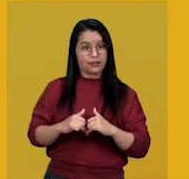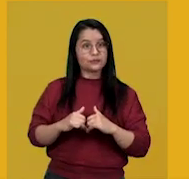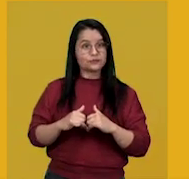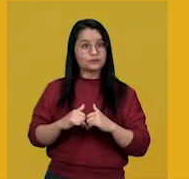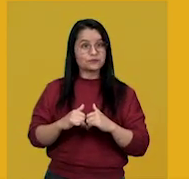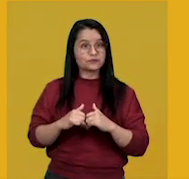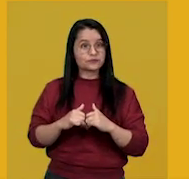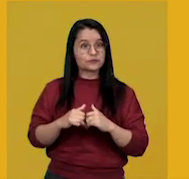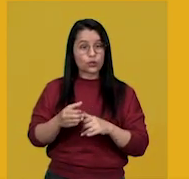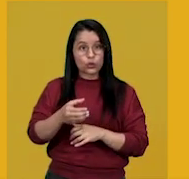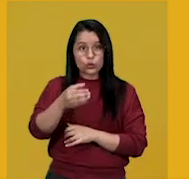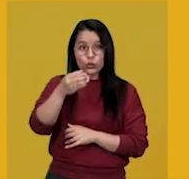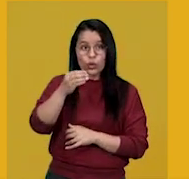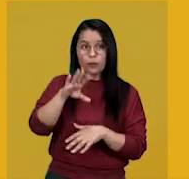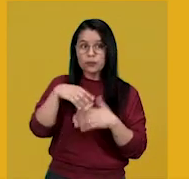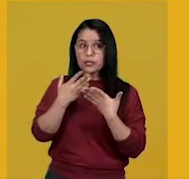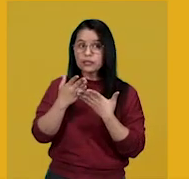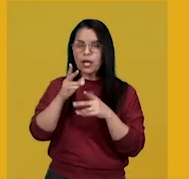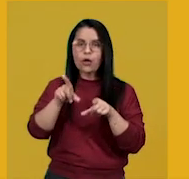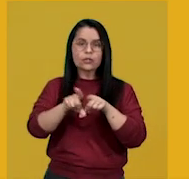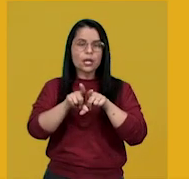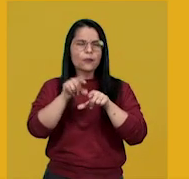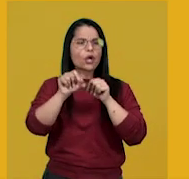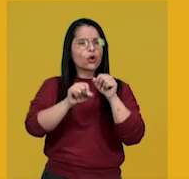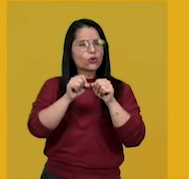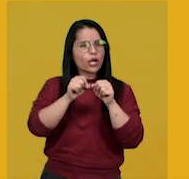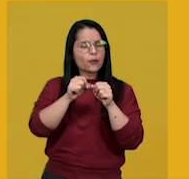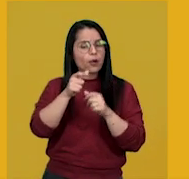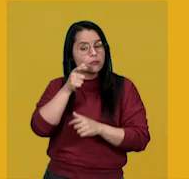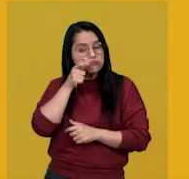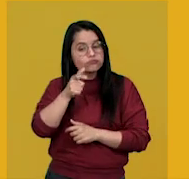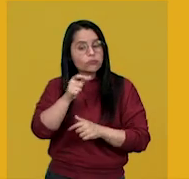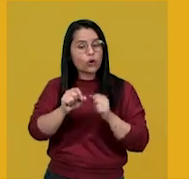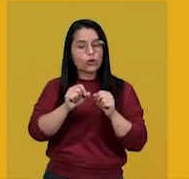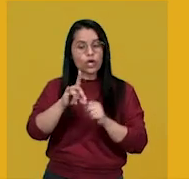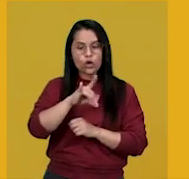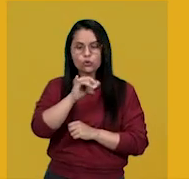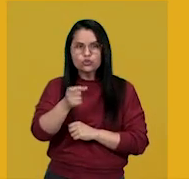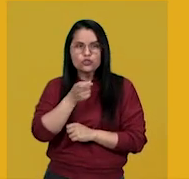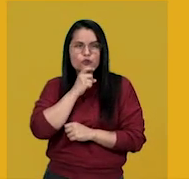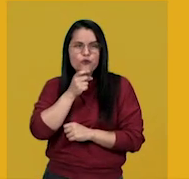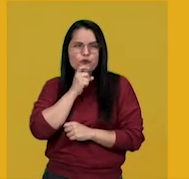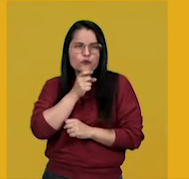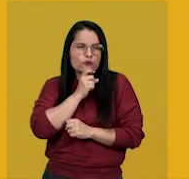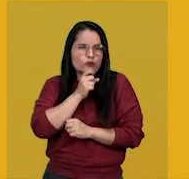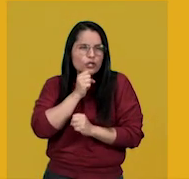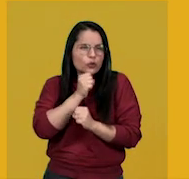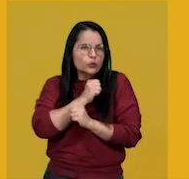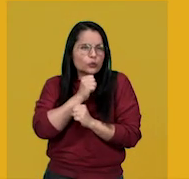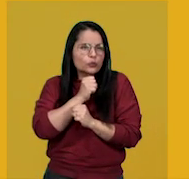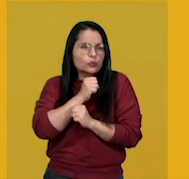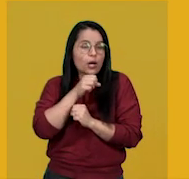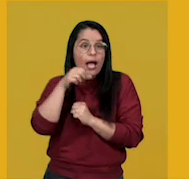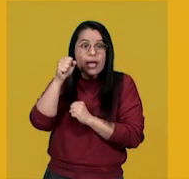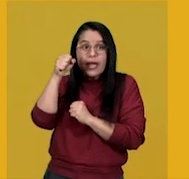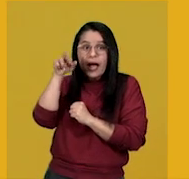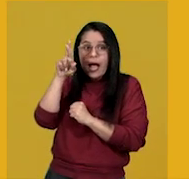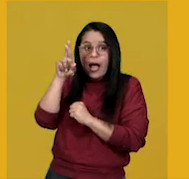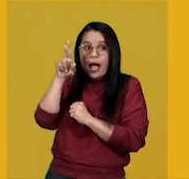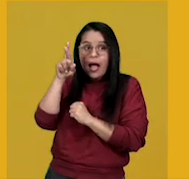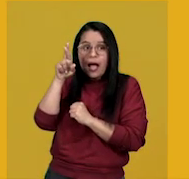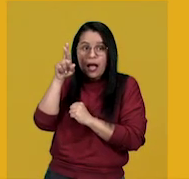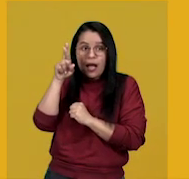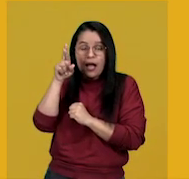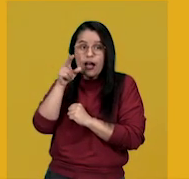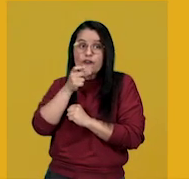externas do copo. Esse fenômeno também pode ser observado quando em um dia frio de inverno ligamos o ar-condicionado de um carro.